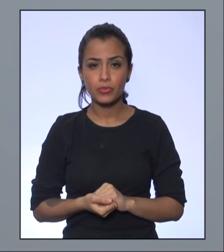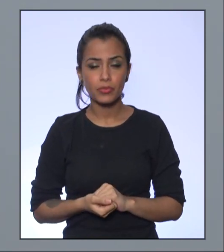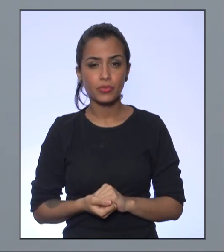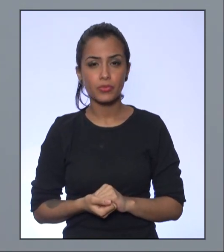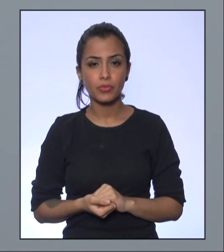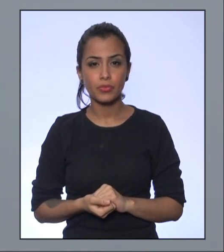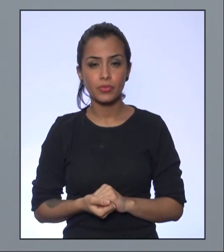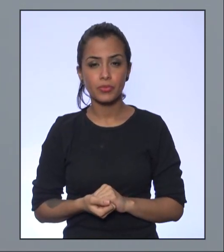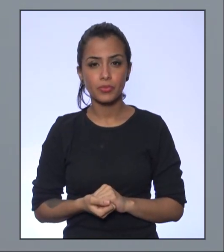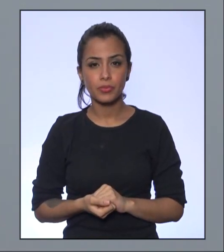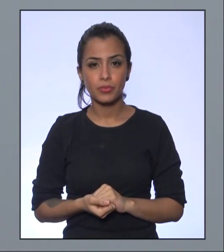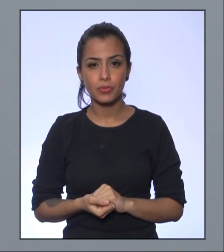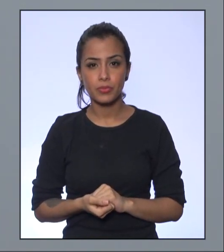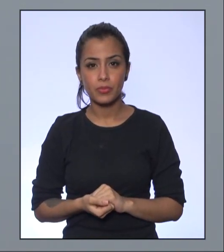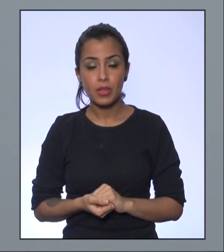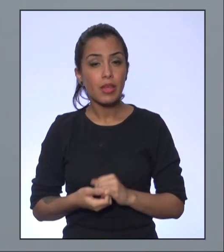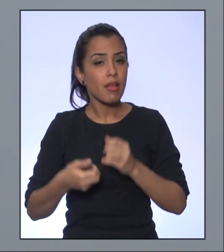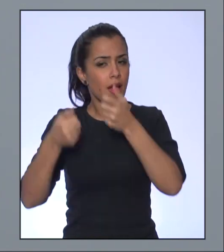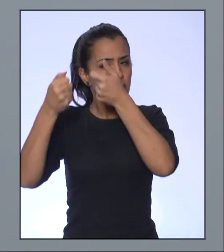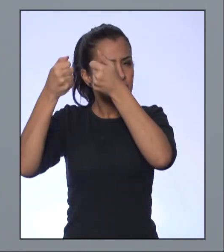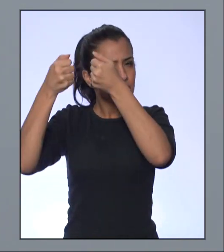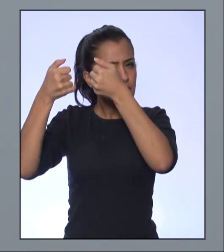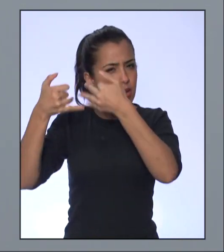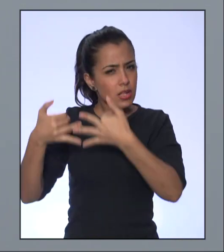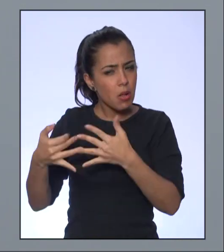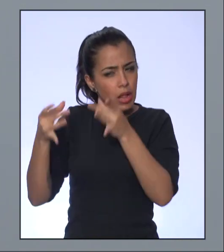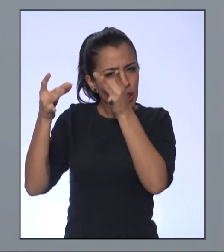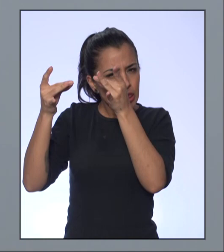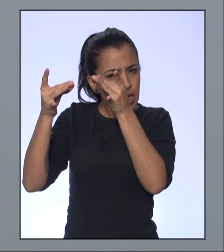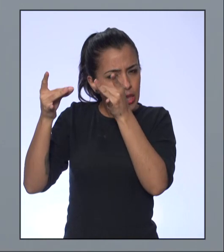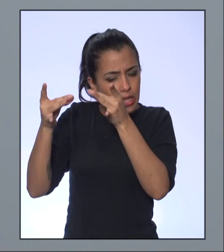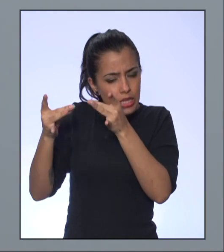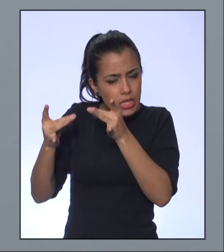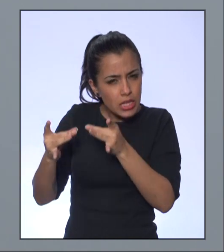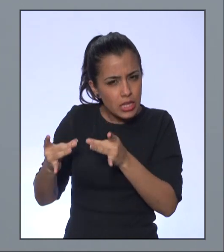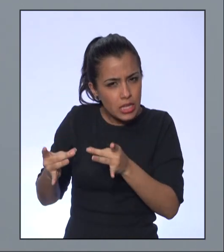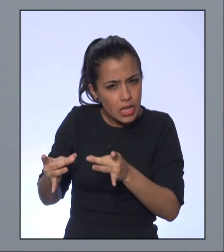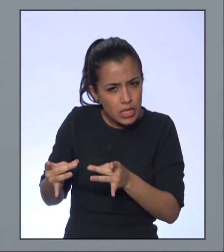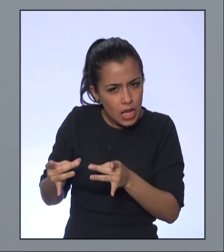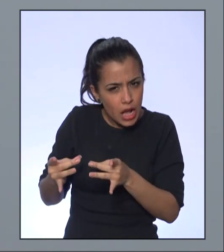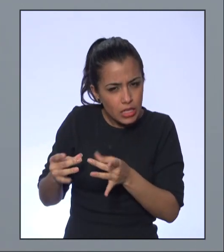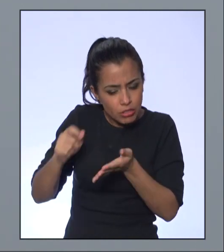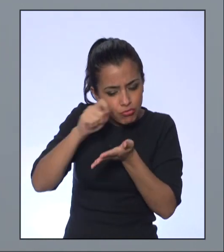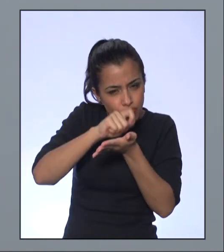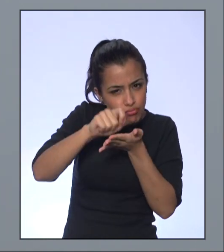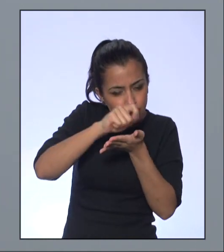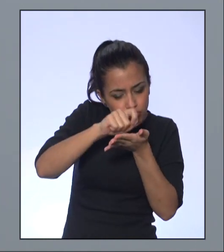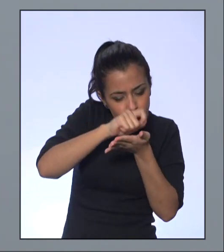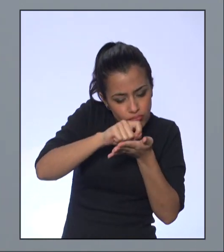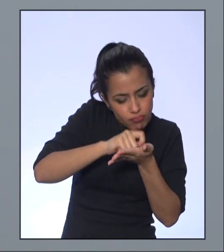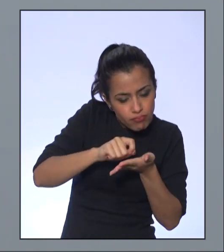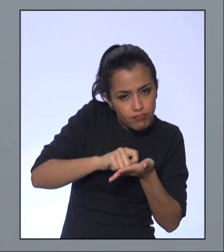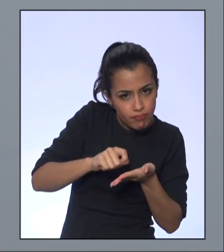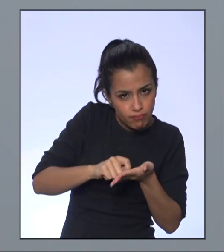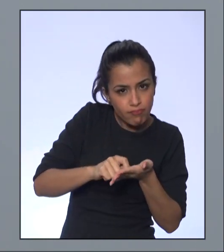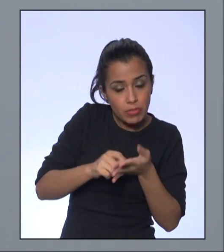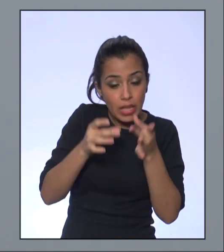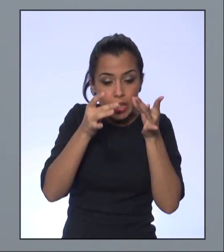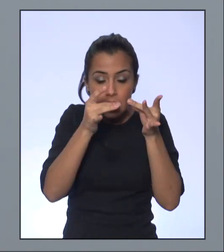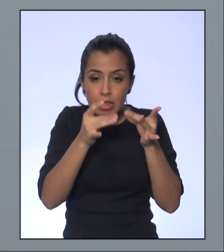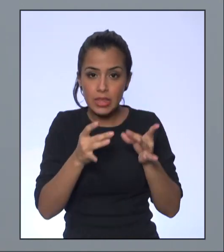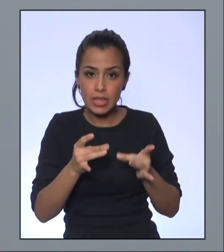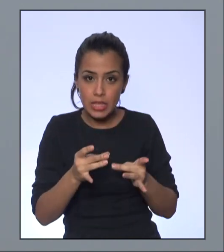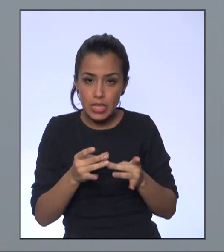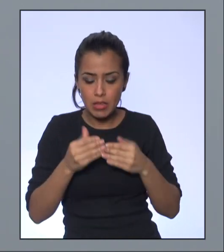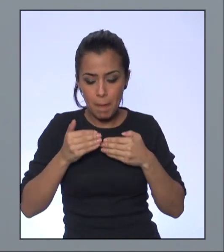A explicação detalhada sobre cartografia social para prevenção de riscos ambientais, esse passo a passo